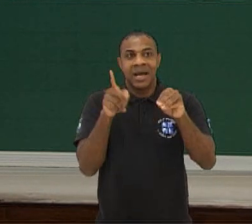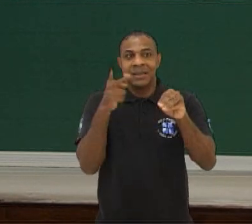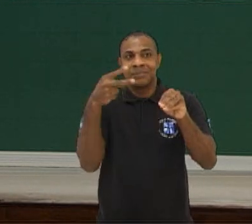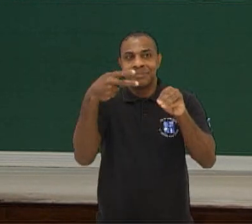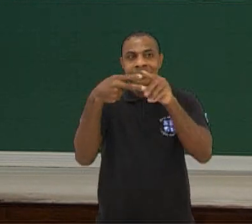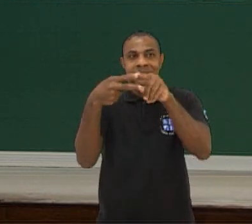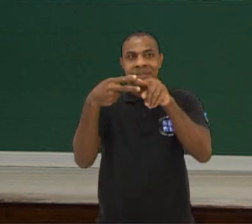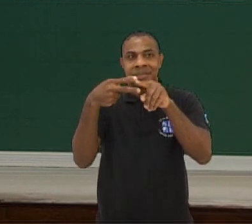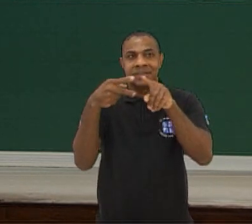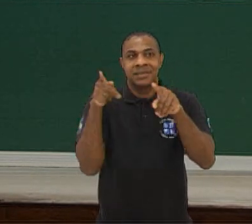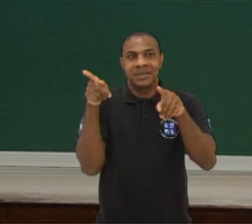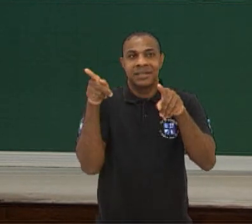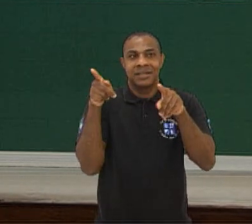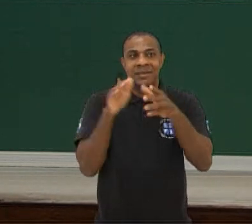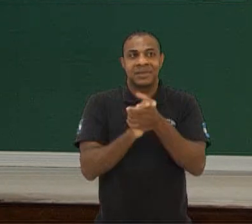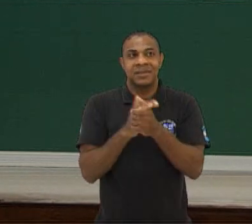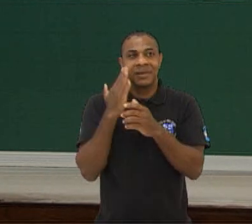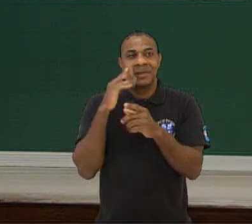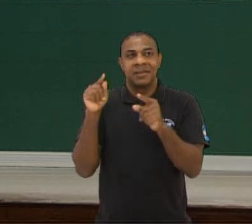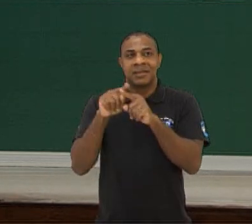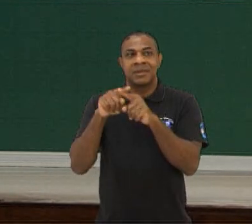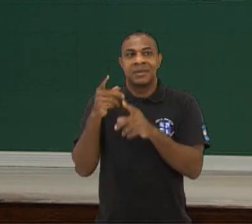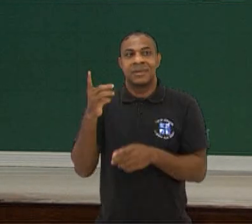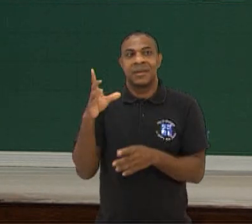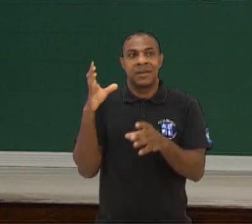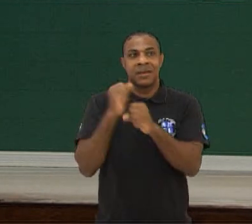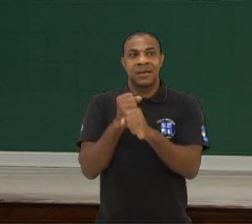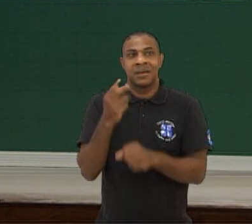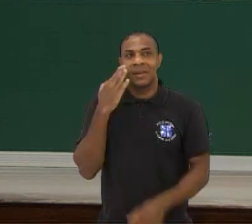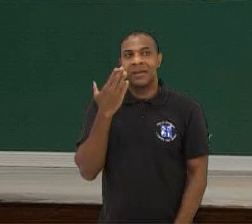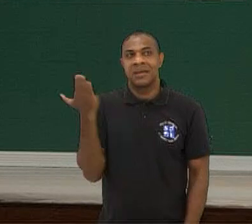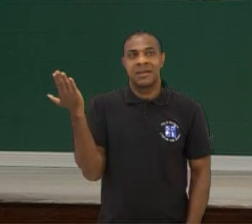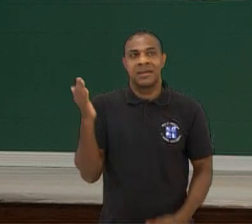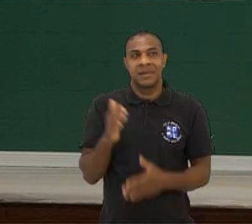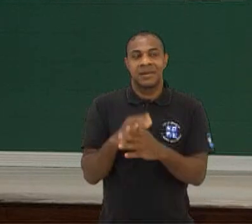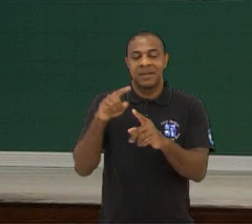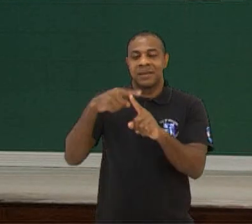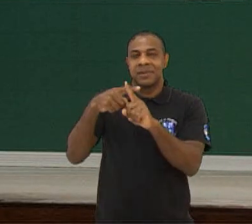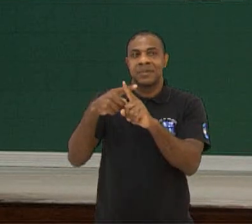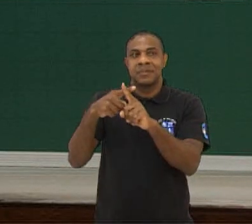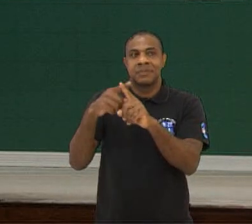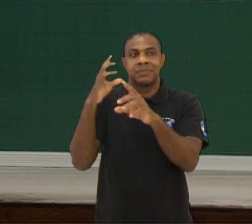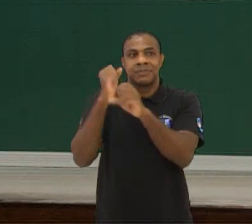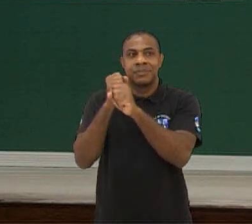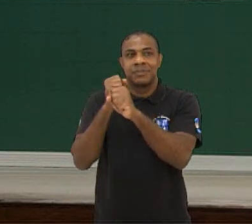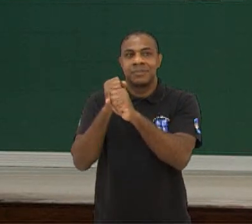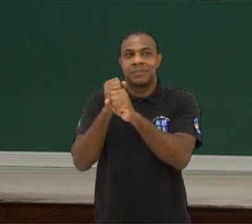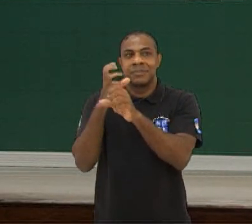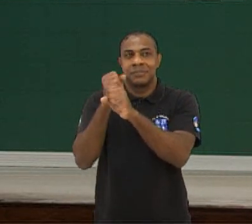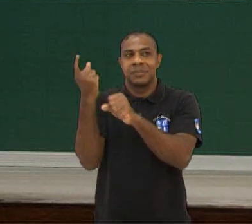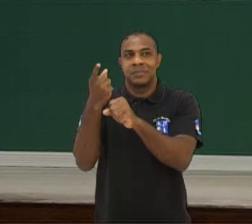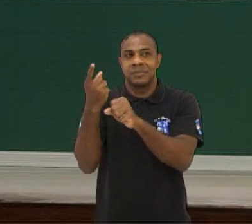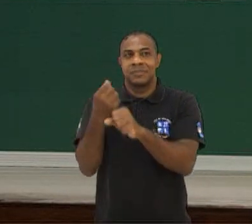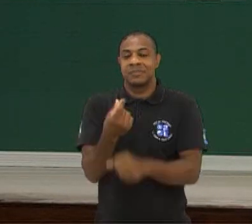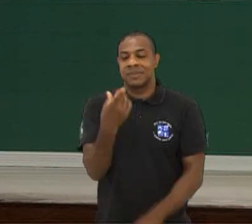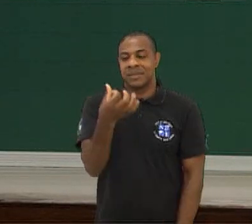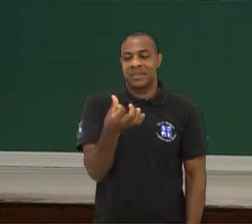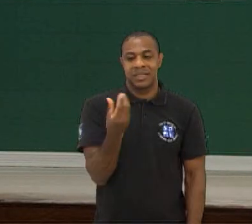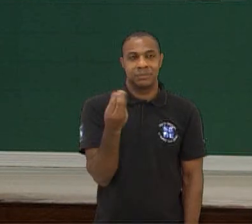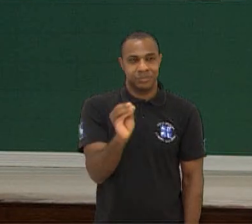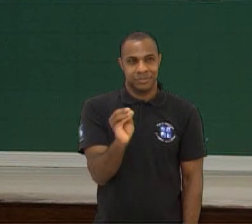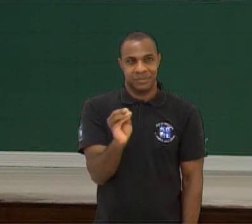estou fazendo o princípio aditivo dos dois lados da equação. Então, menos 6 mais 6. 10 mais 6,